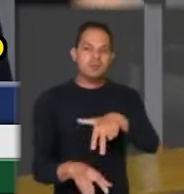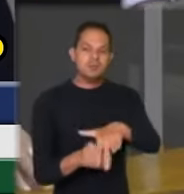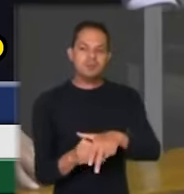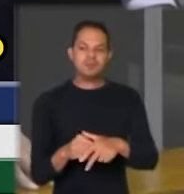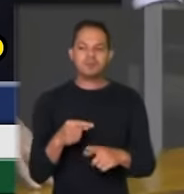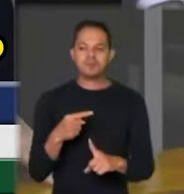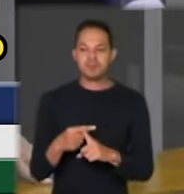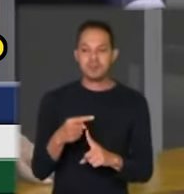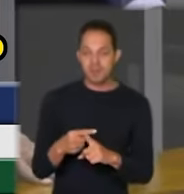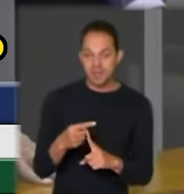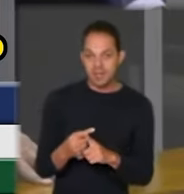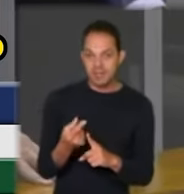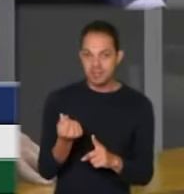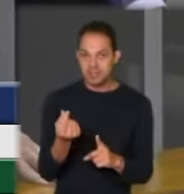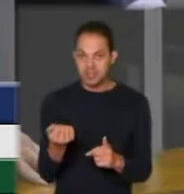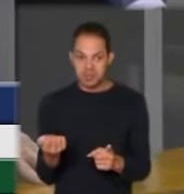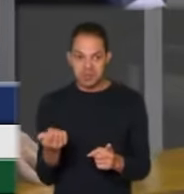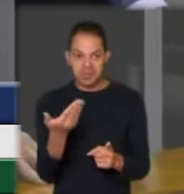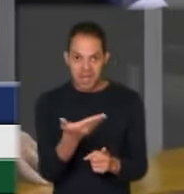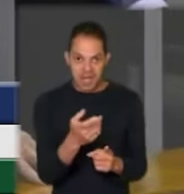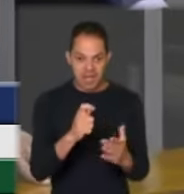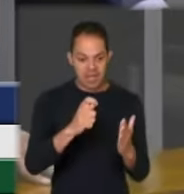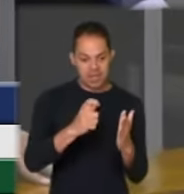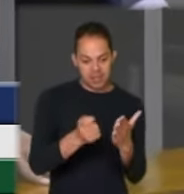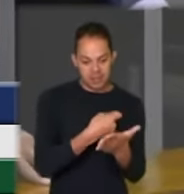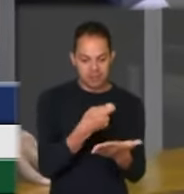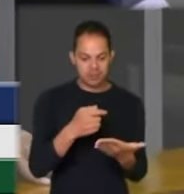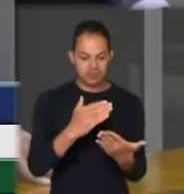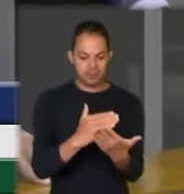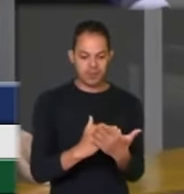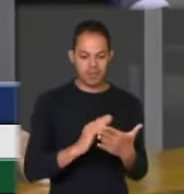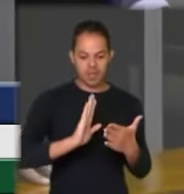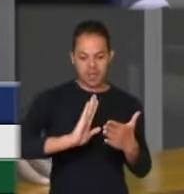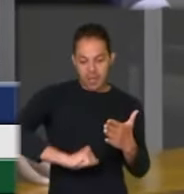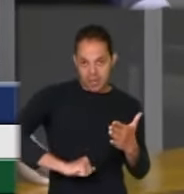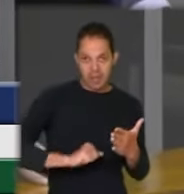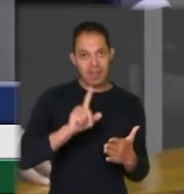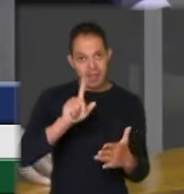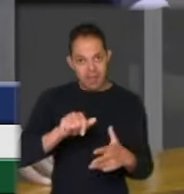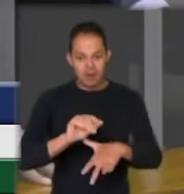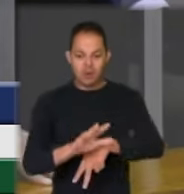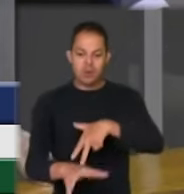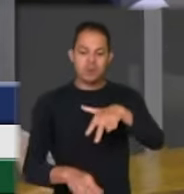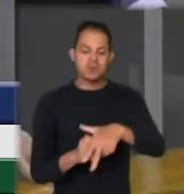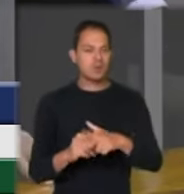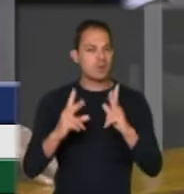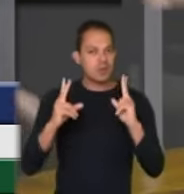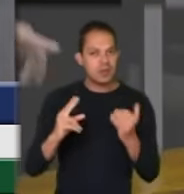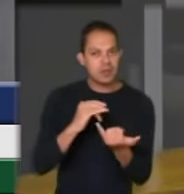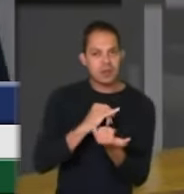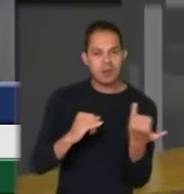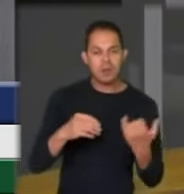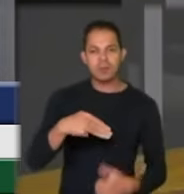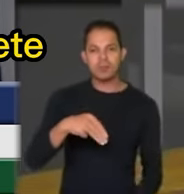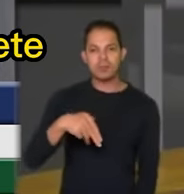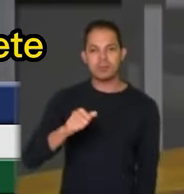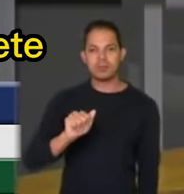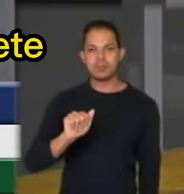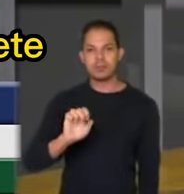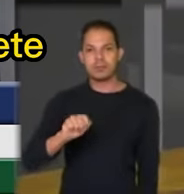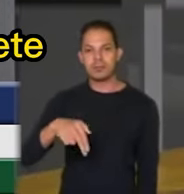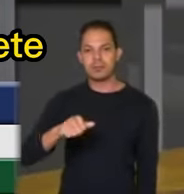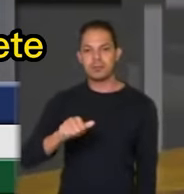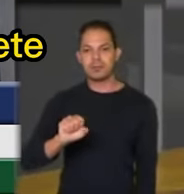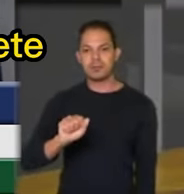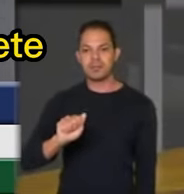sim é corrupção. É o Mensalão 2.0. Tudo isso porque querem esconder, querem